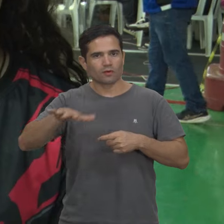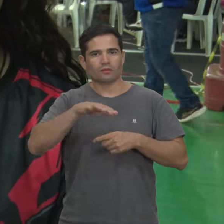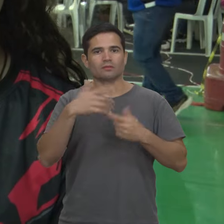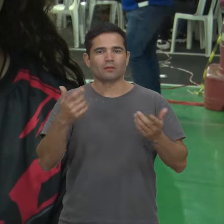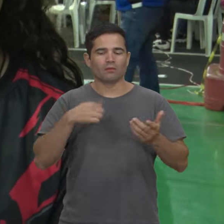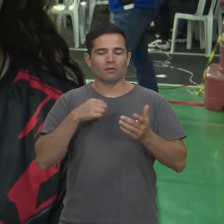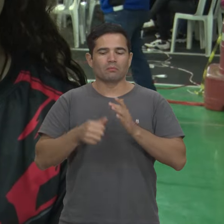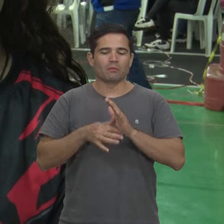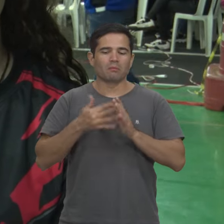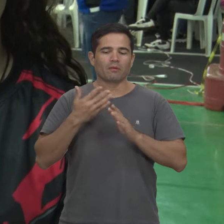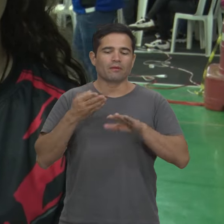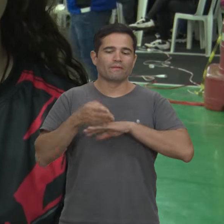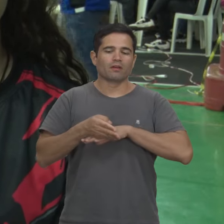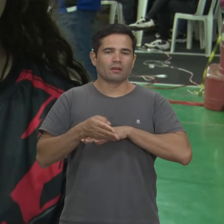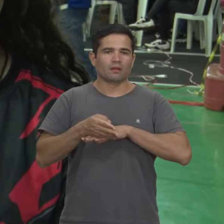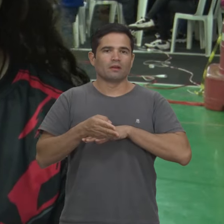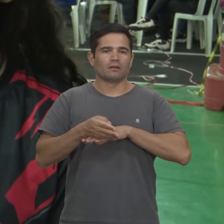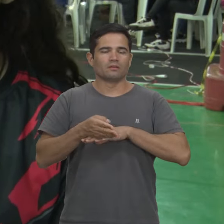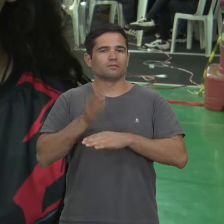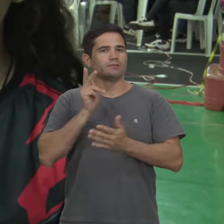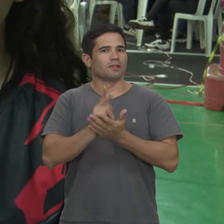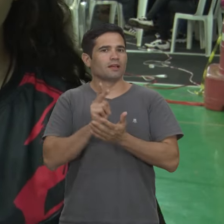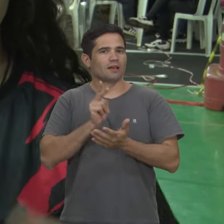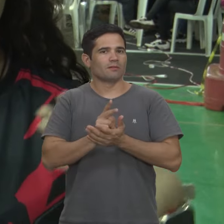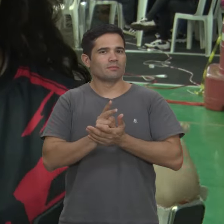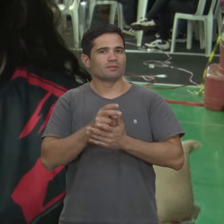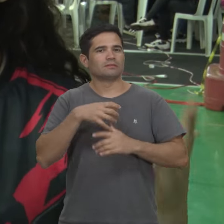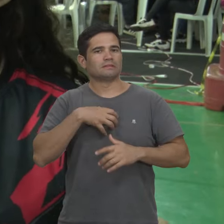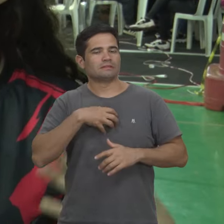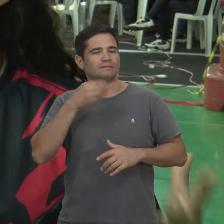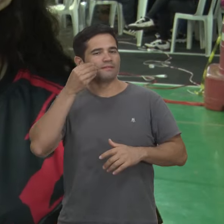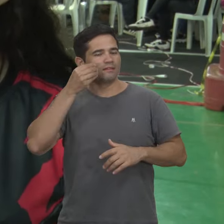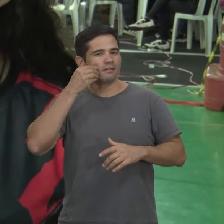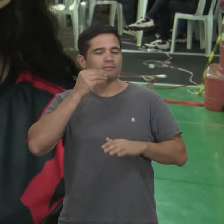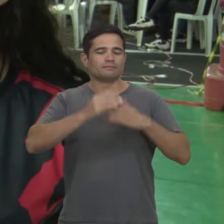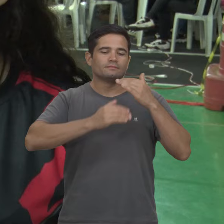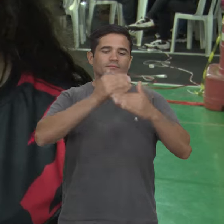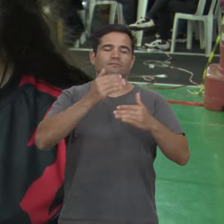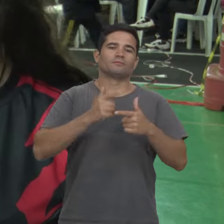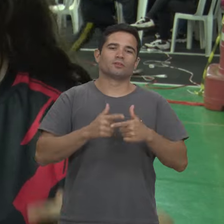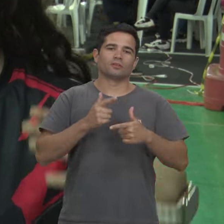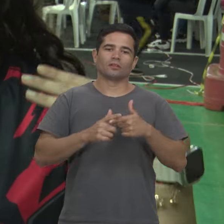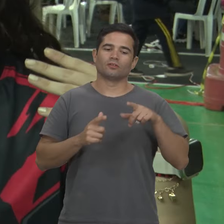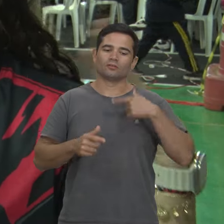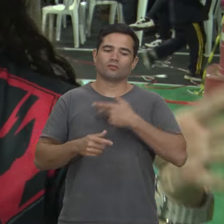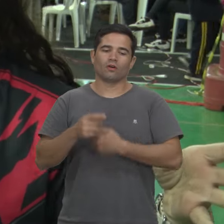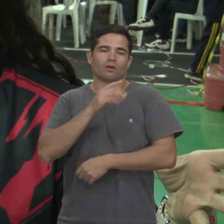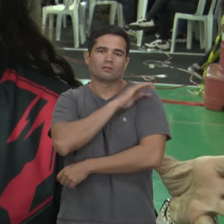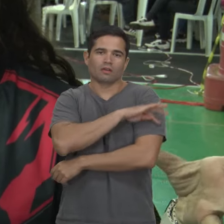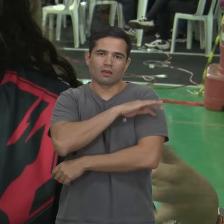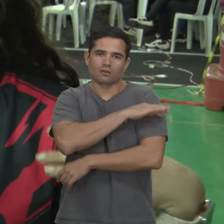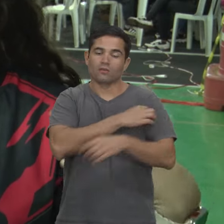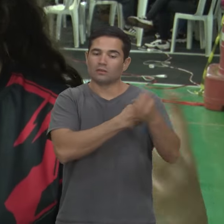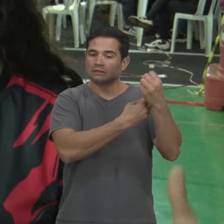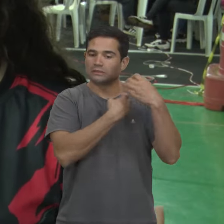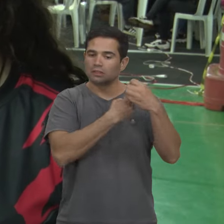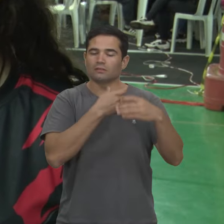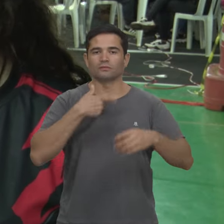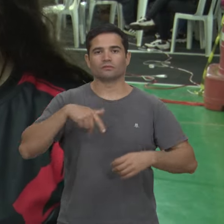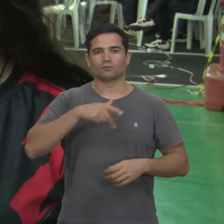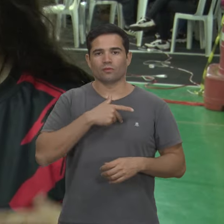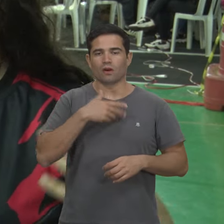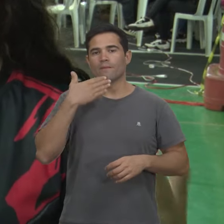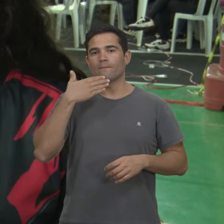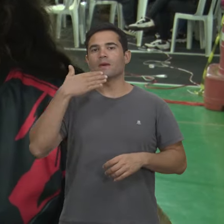né? É a nossa primeira vez e a gente sempre vem tentando aprimorar isso, porque os nossos técnicos vêm ensinando a